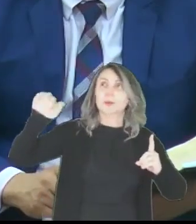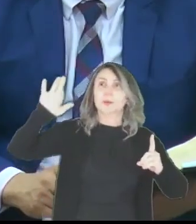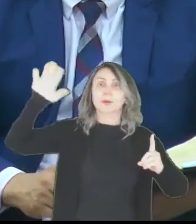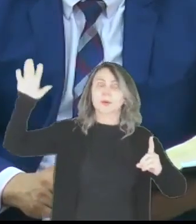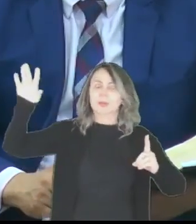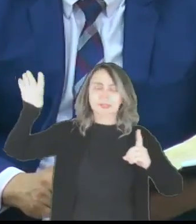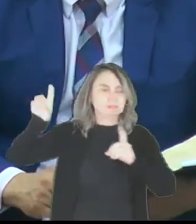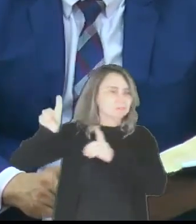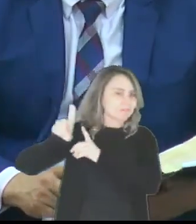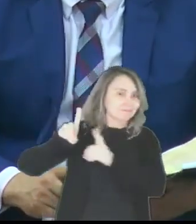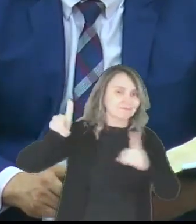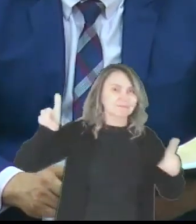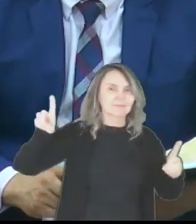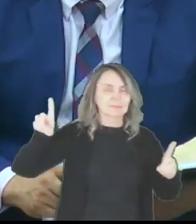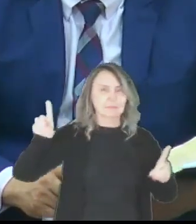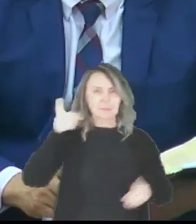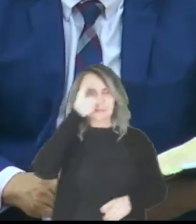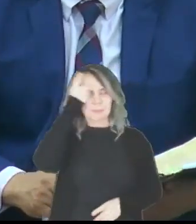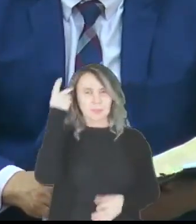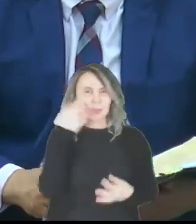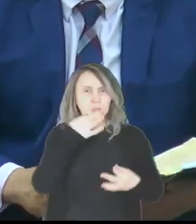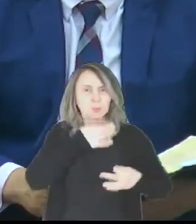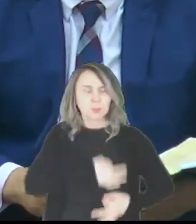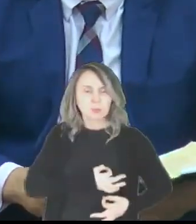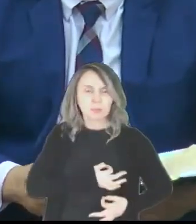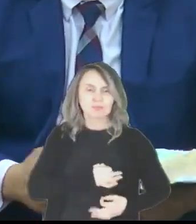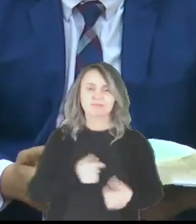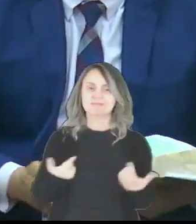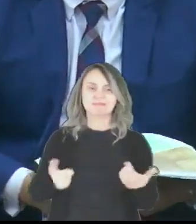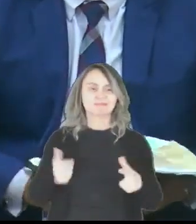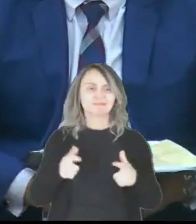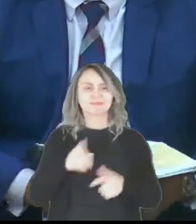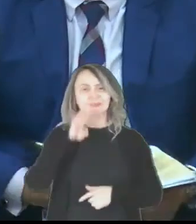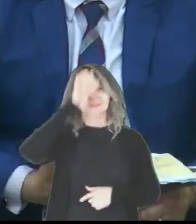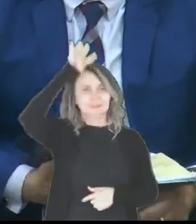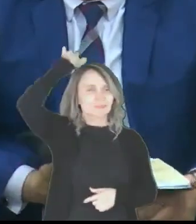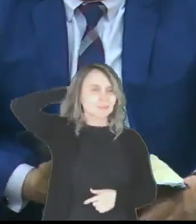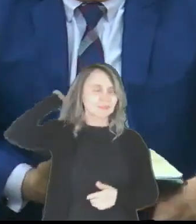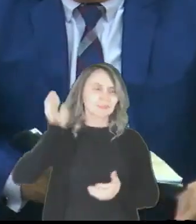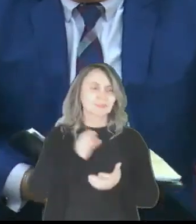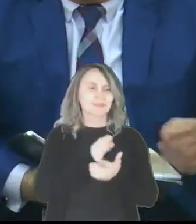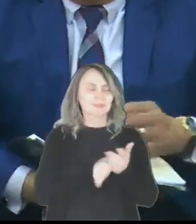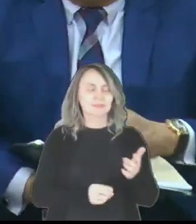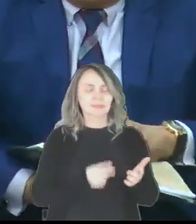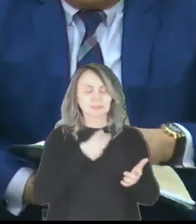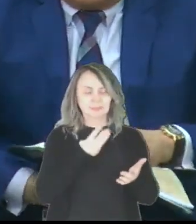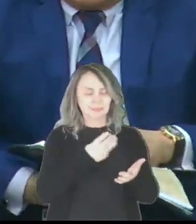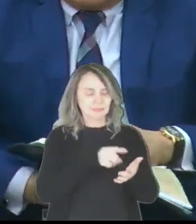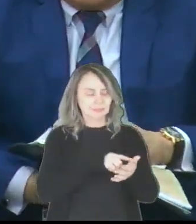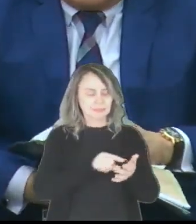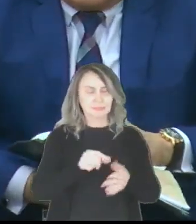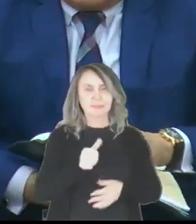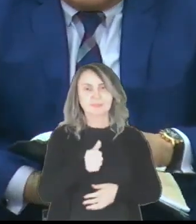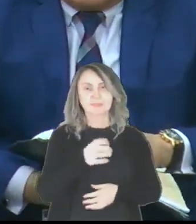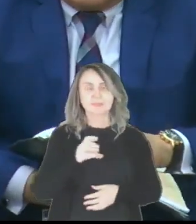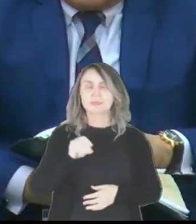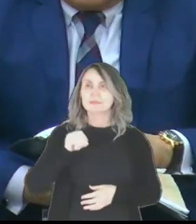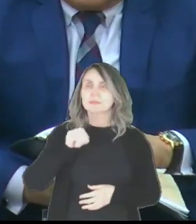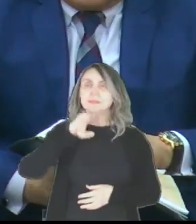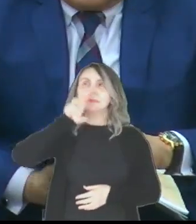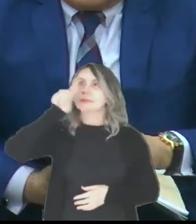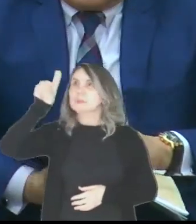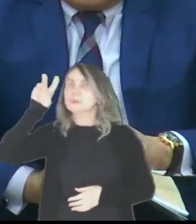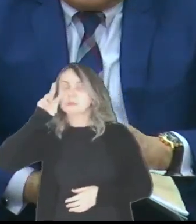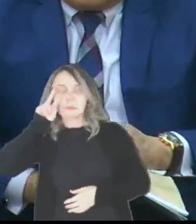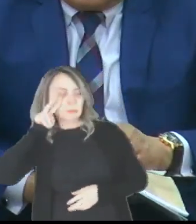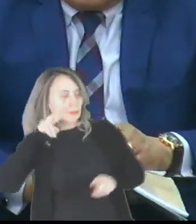sempre. Não há nenhum justo. Em Romanos 3 e 10 diz que Deus olhou do céu para a terra para ver se via um